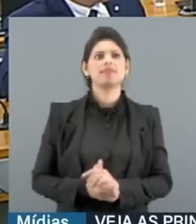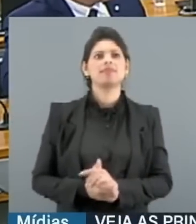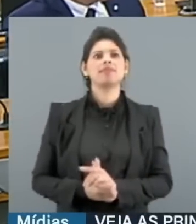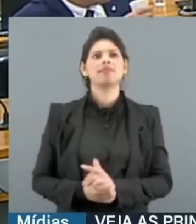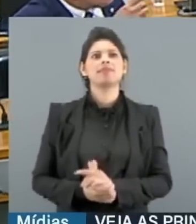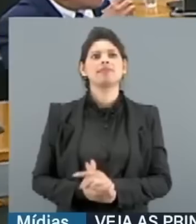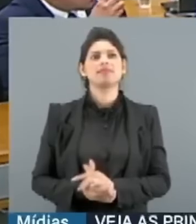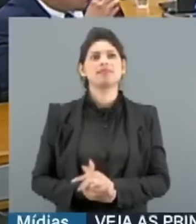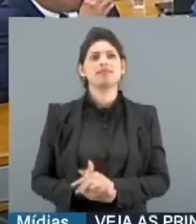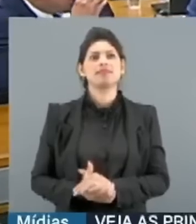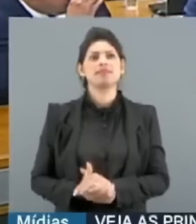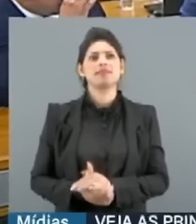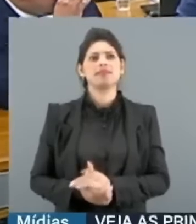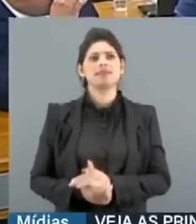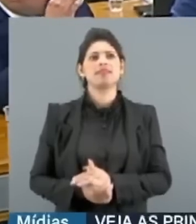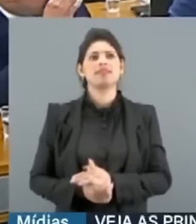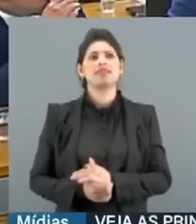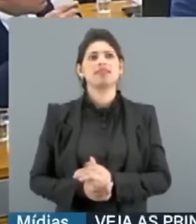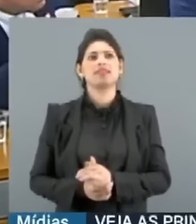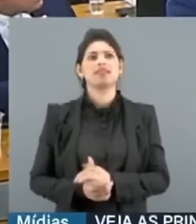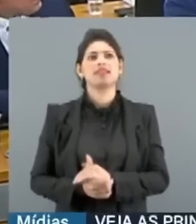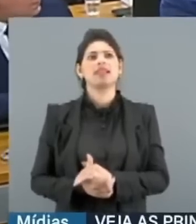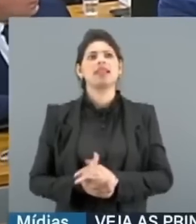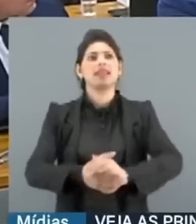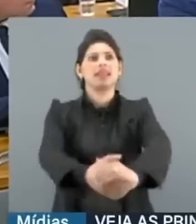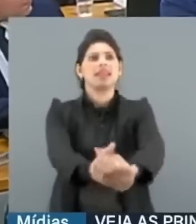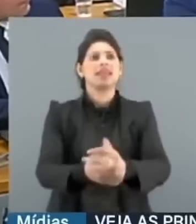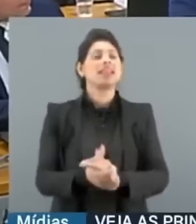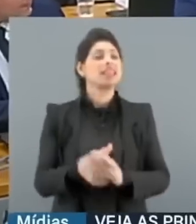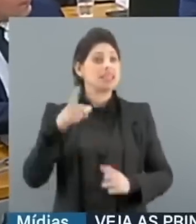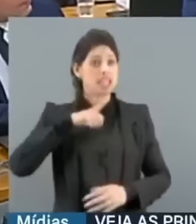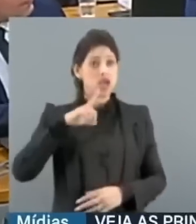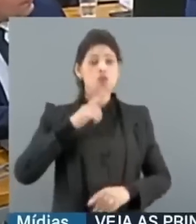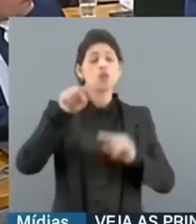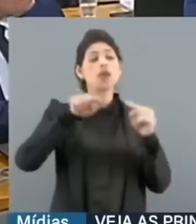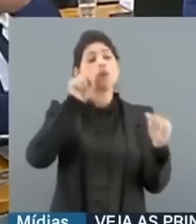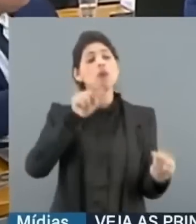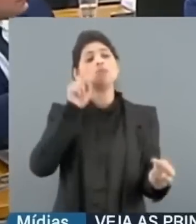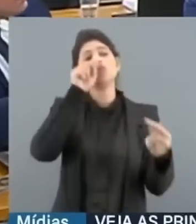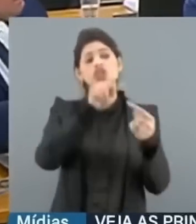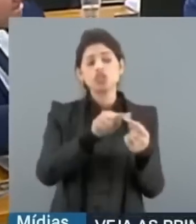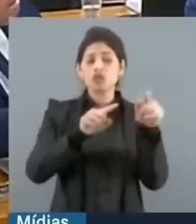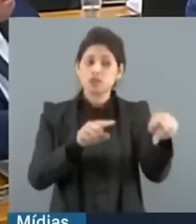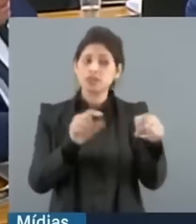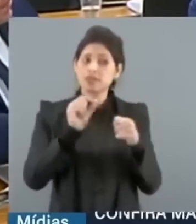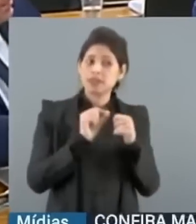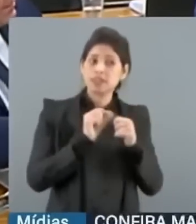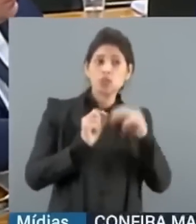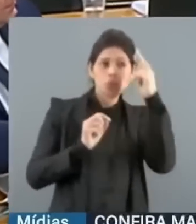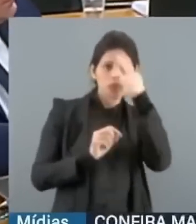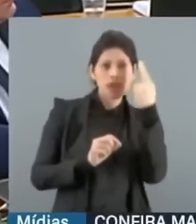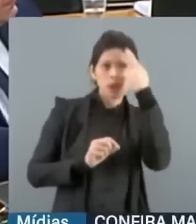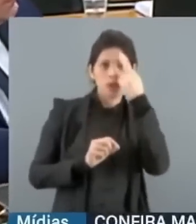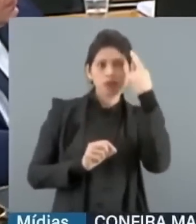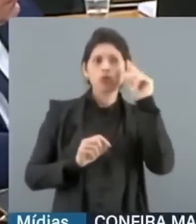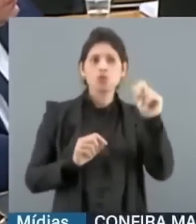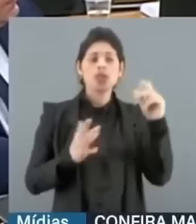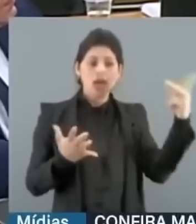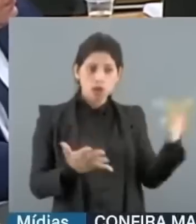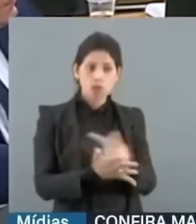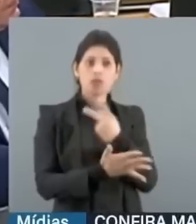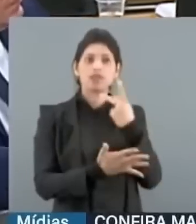Todo esse objetivo é para fazer, Mauro Cid, com que o senhor não reflita sobre o que de fato está